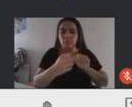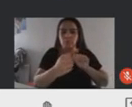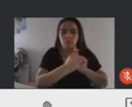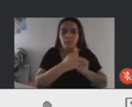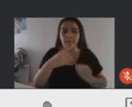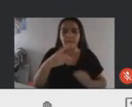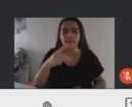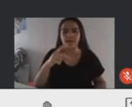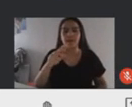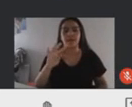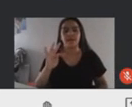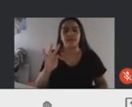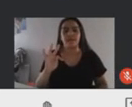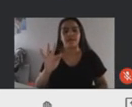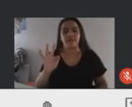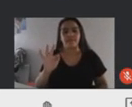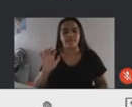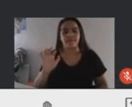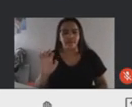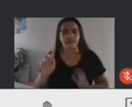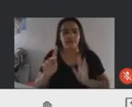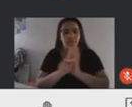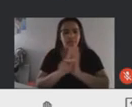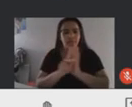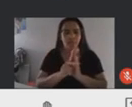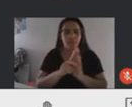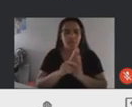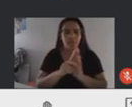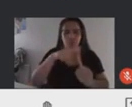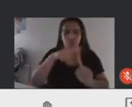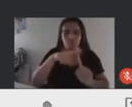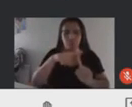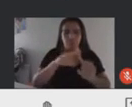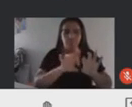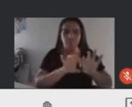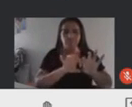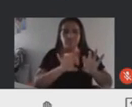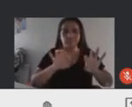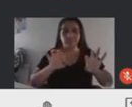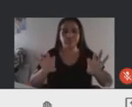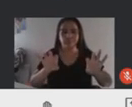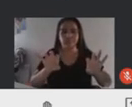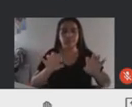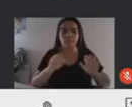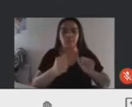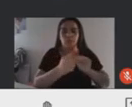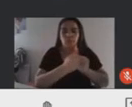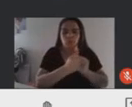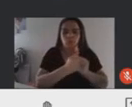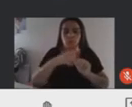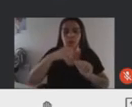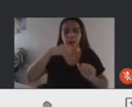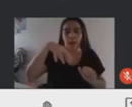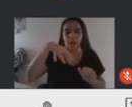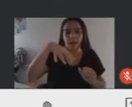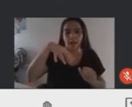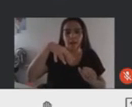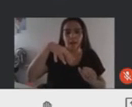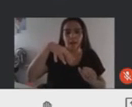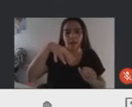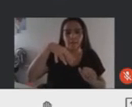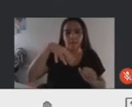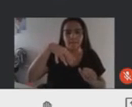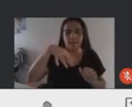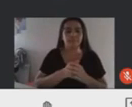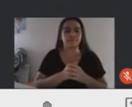PTFE, tá? Que envolve aqui a lâmpada, essa tubulação, e a ideia é fazer a digestão